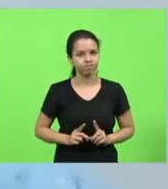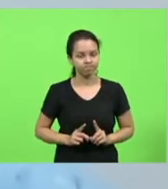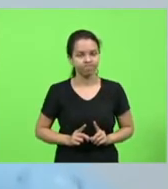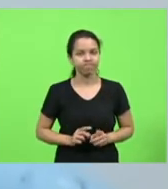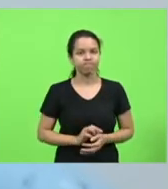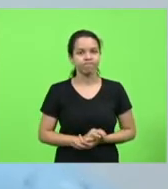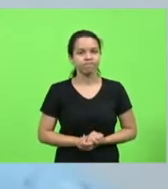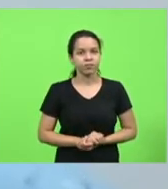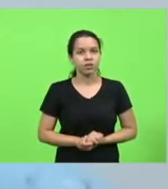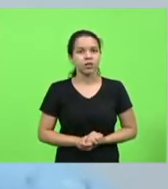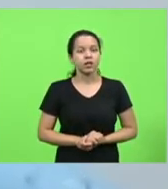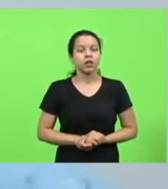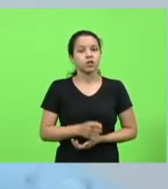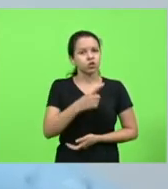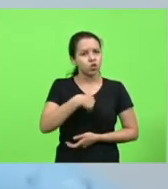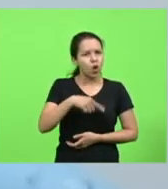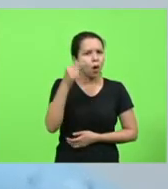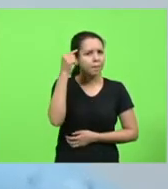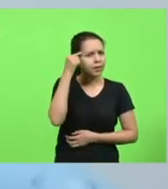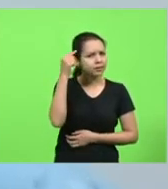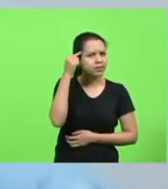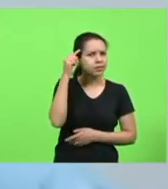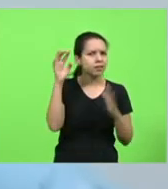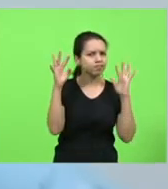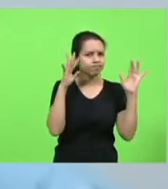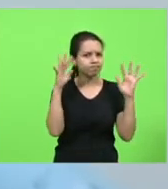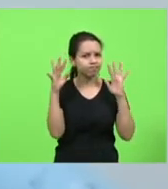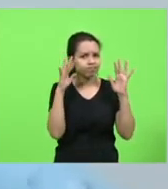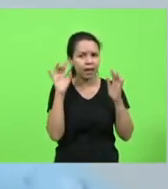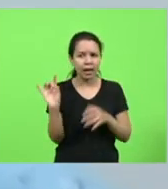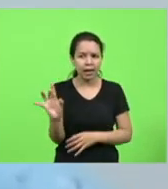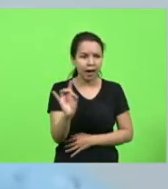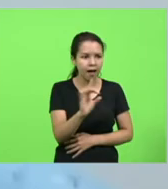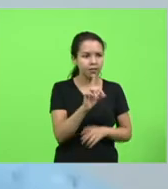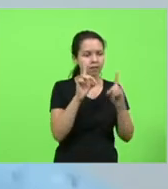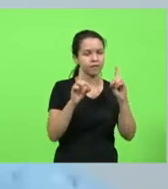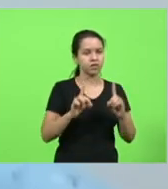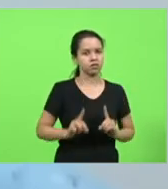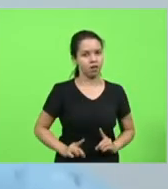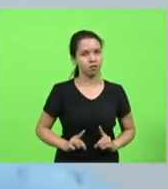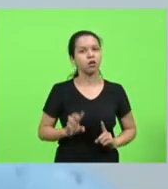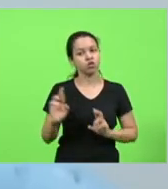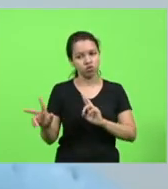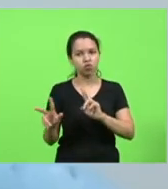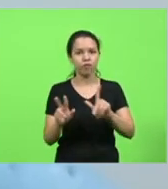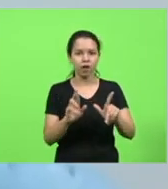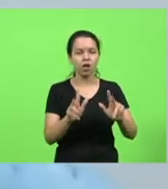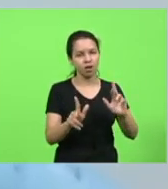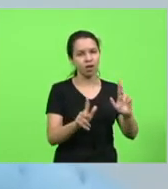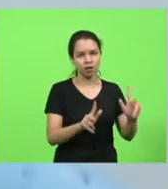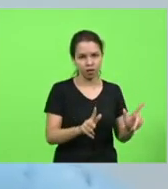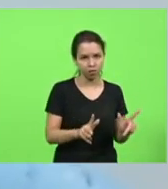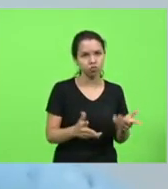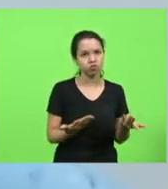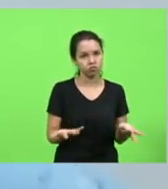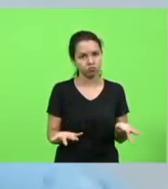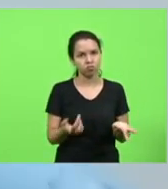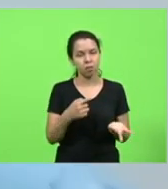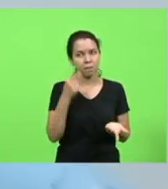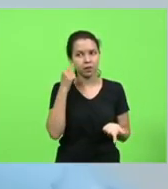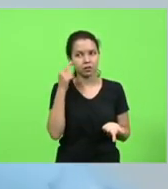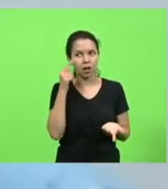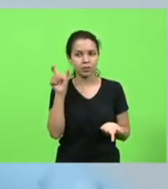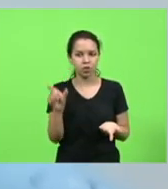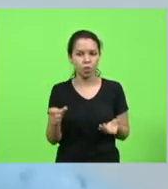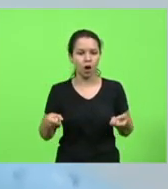Se formos pensar, cada deficiência tem uma condição diferente, né, e vamos pensar ali num cadeirante que tem que